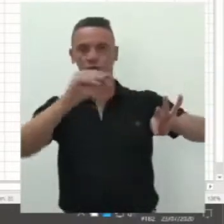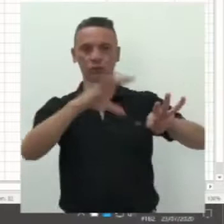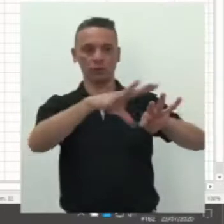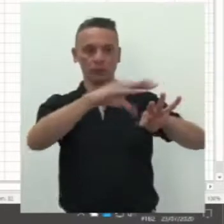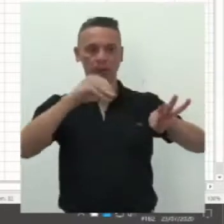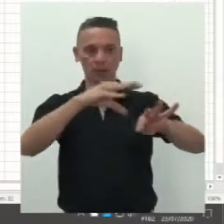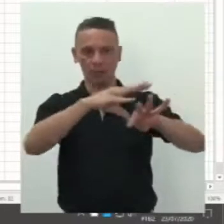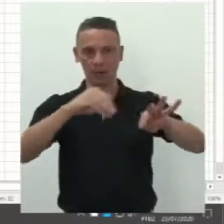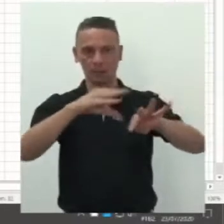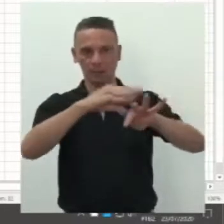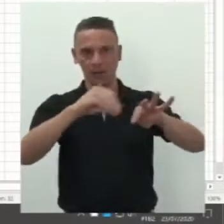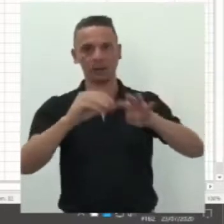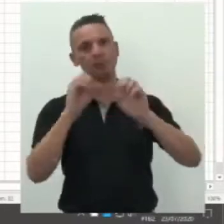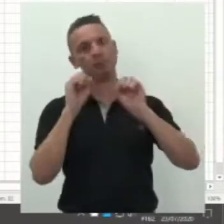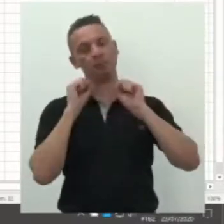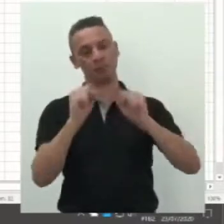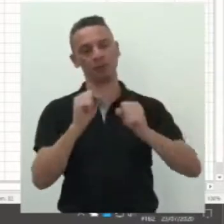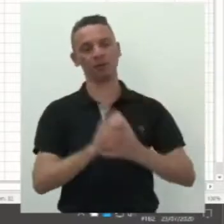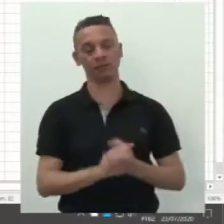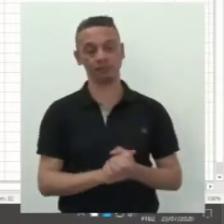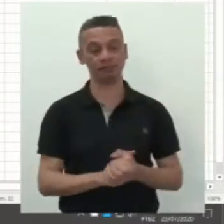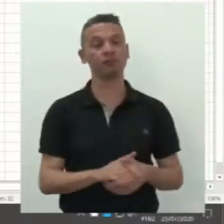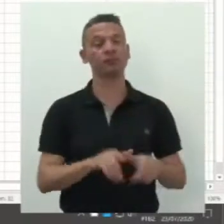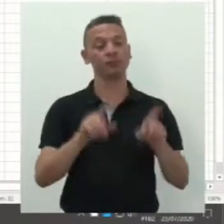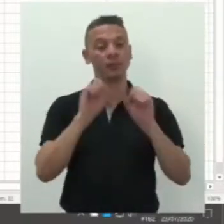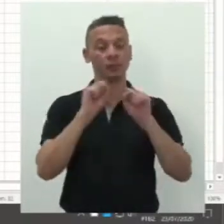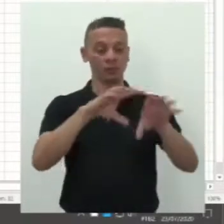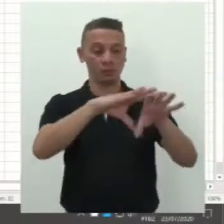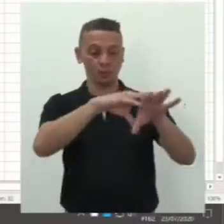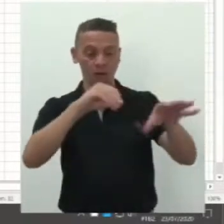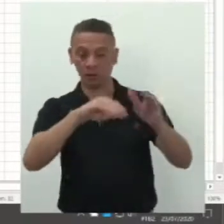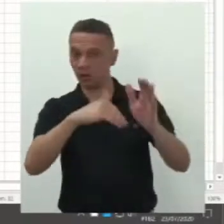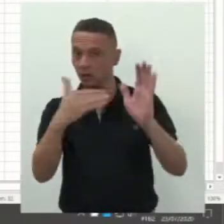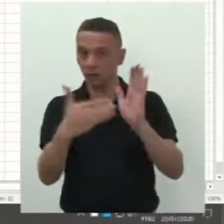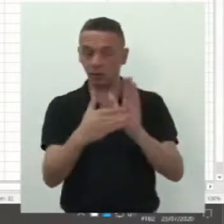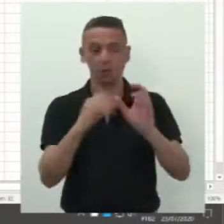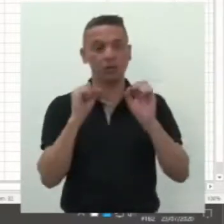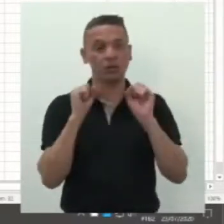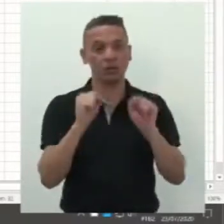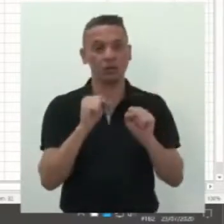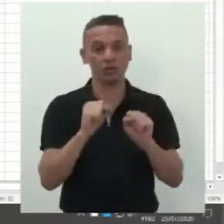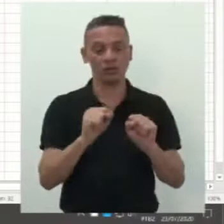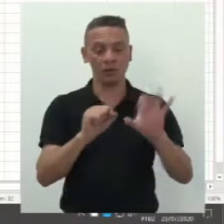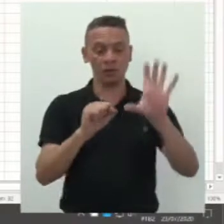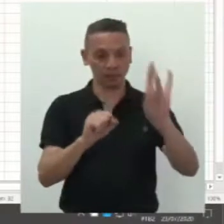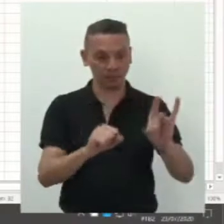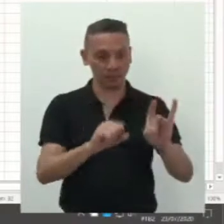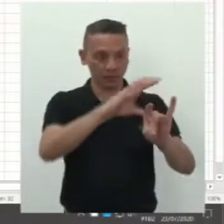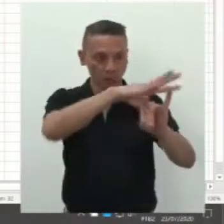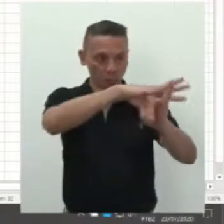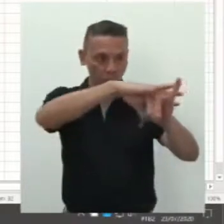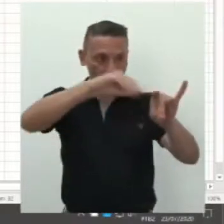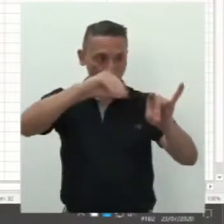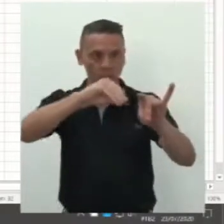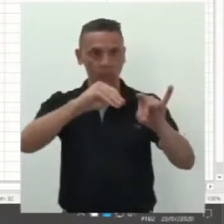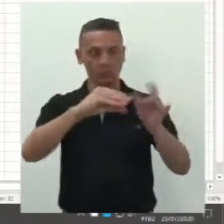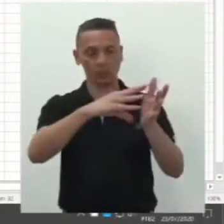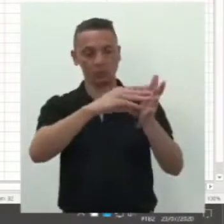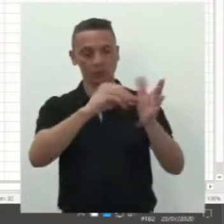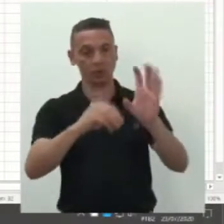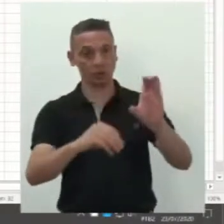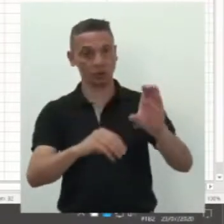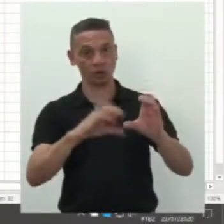meus dados todos. Eu posso pegar toda essa seleção também e copiar e colar. Então, se eu apertar Ctrl C,